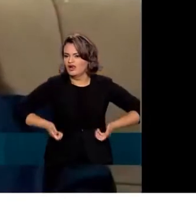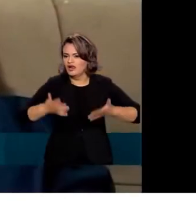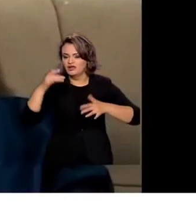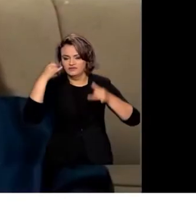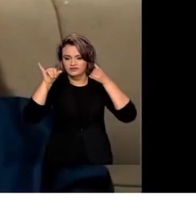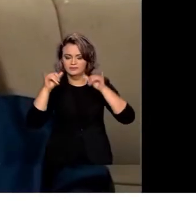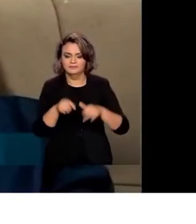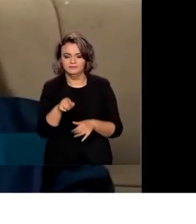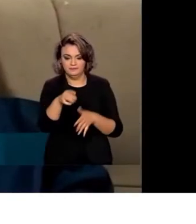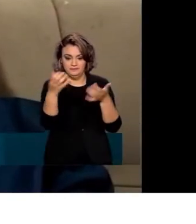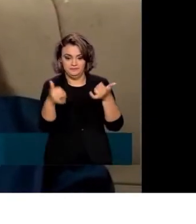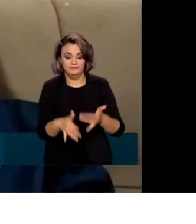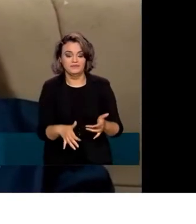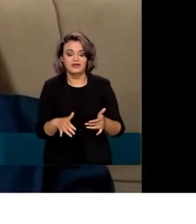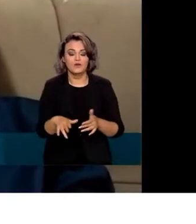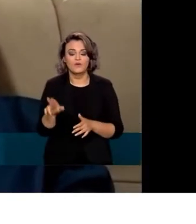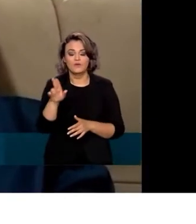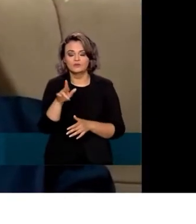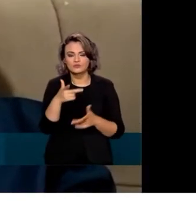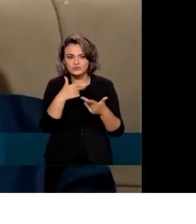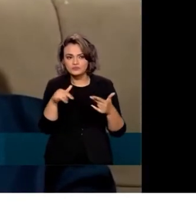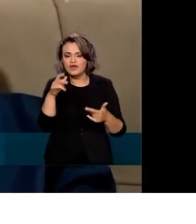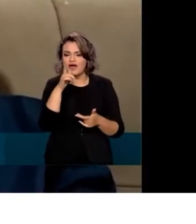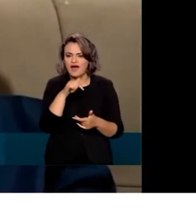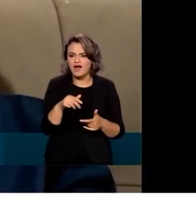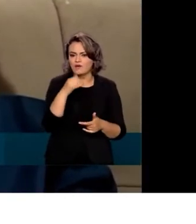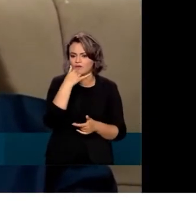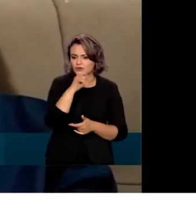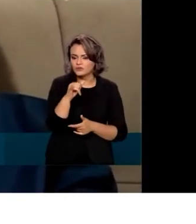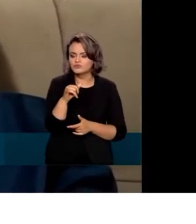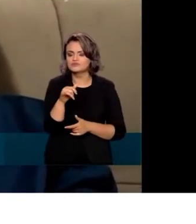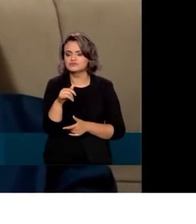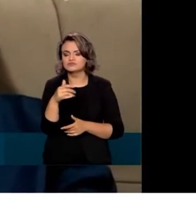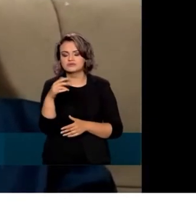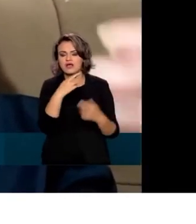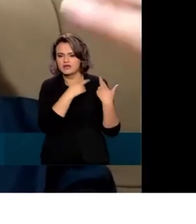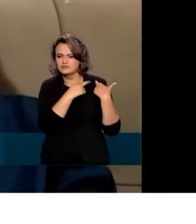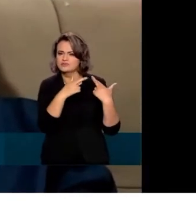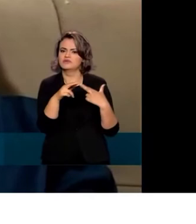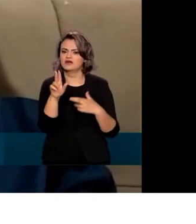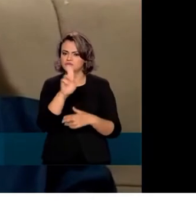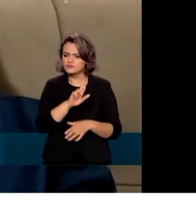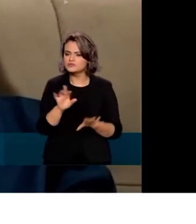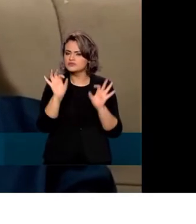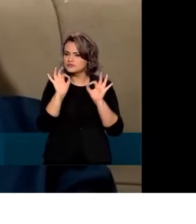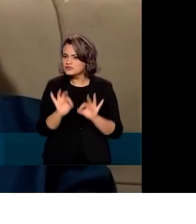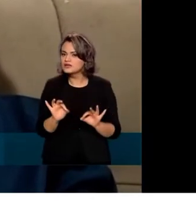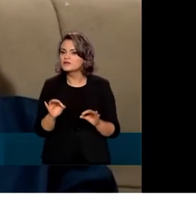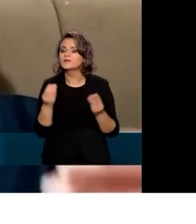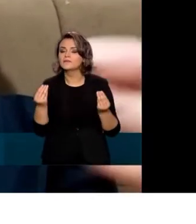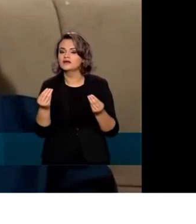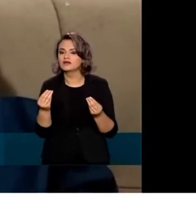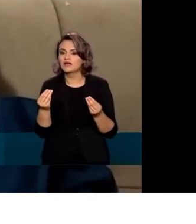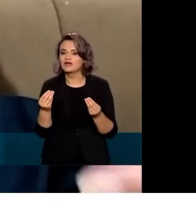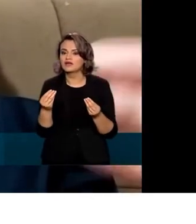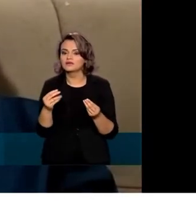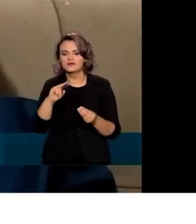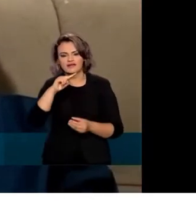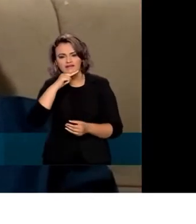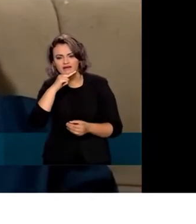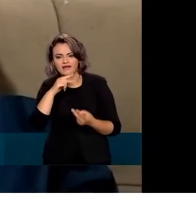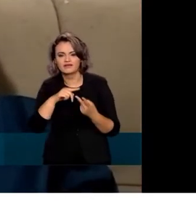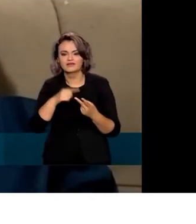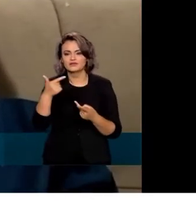desperdícios. Utilizar os recursos naturais de forma responsável para que os nossos